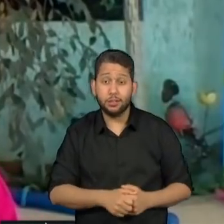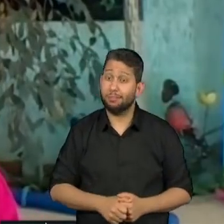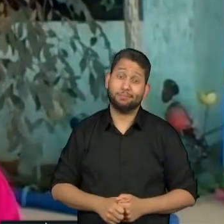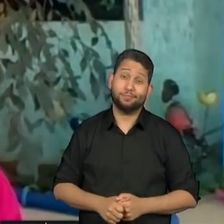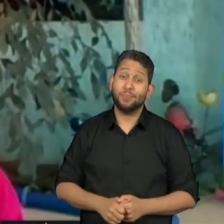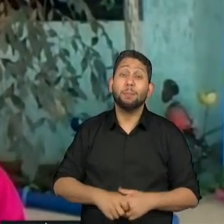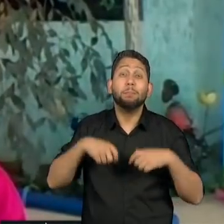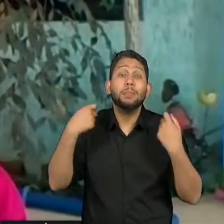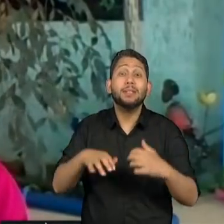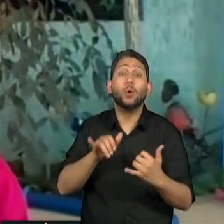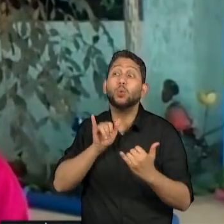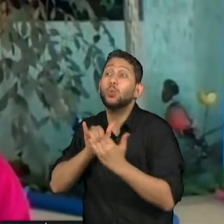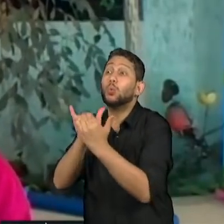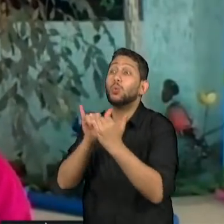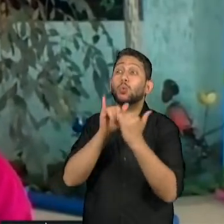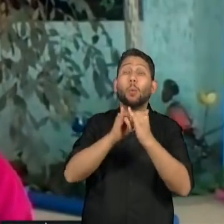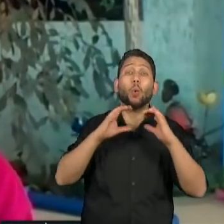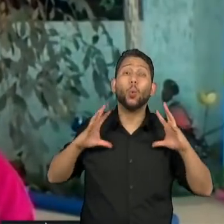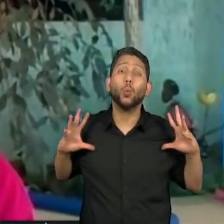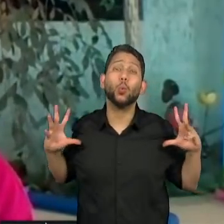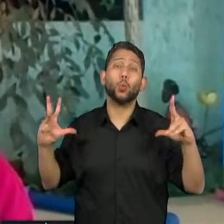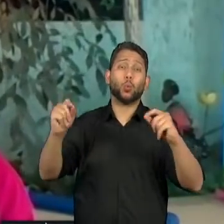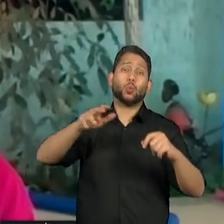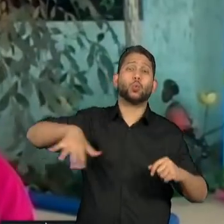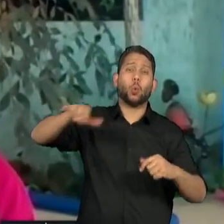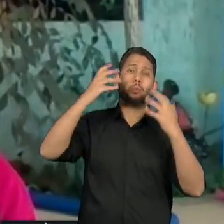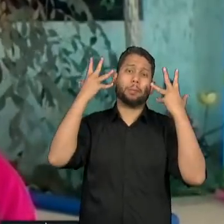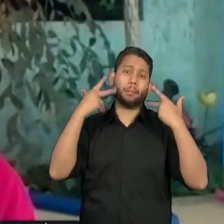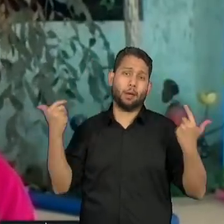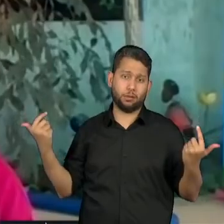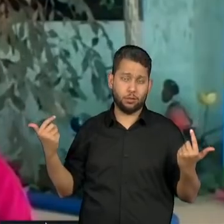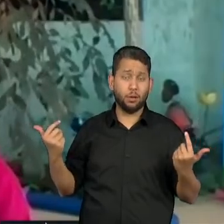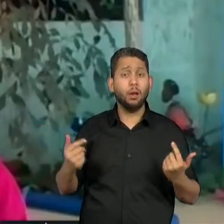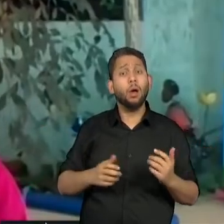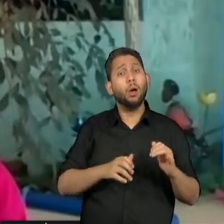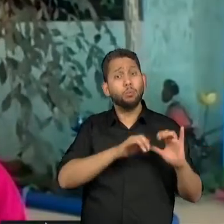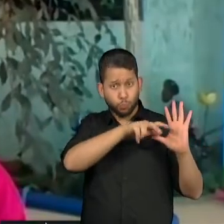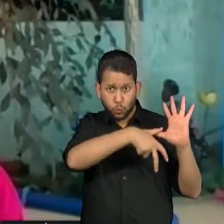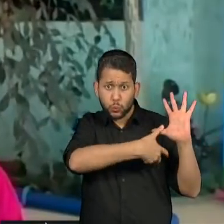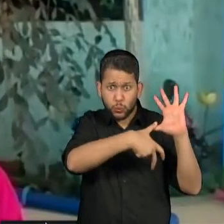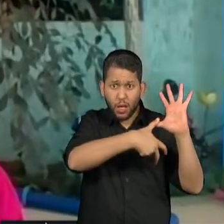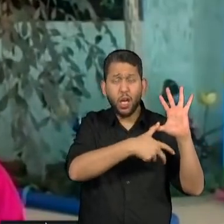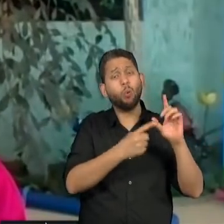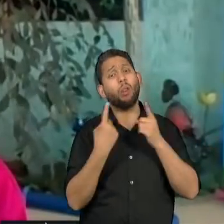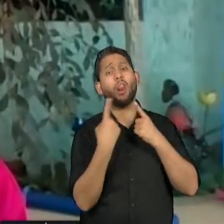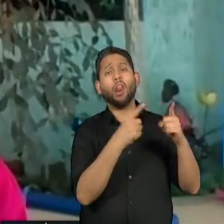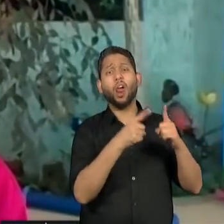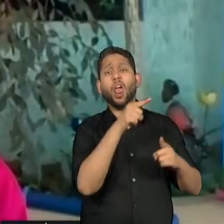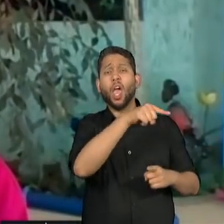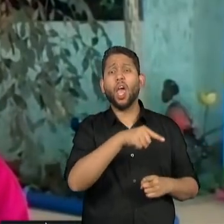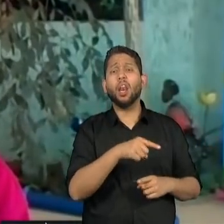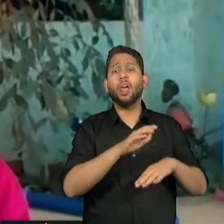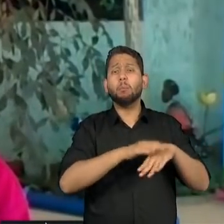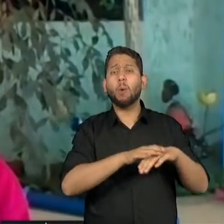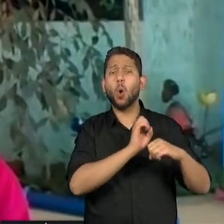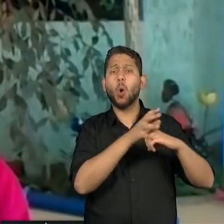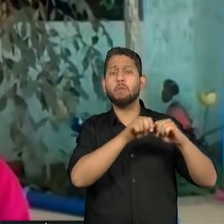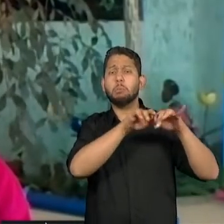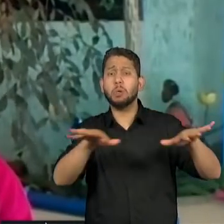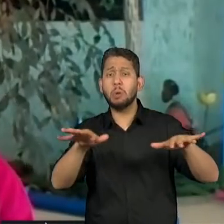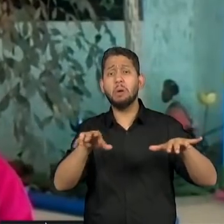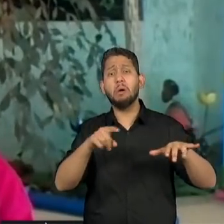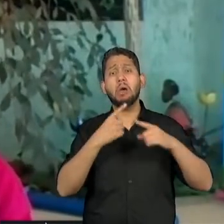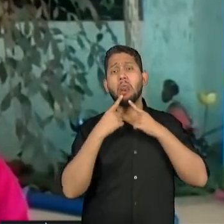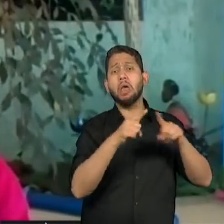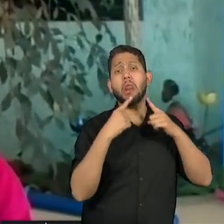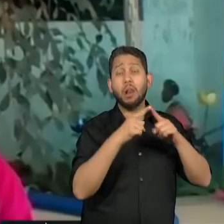gente compartilha o planeta. Os morcegos, talvez porque a gente tenha acusado eles de serem responsáveis pela pandemia, mas a gente tende a fazer isso,